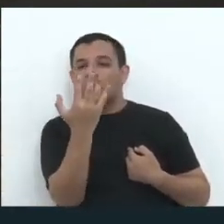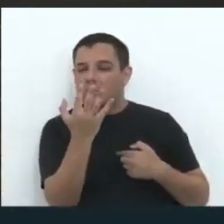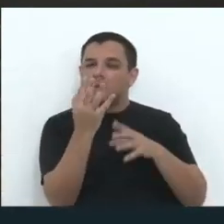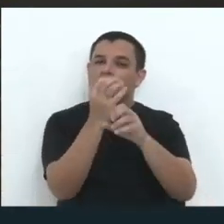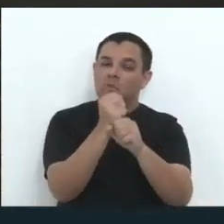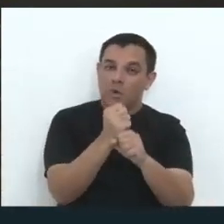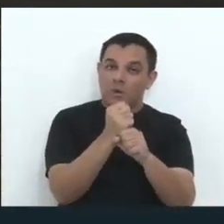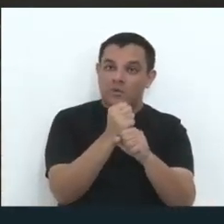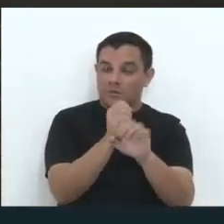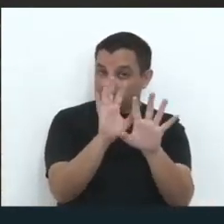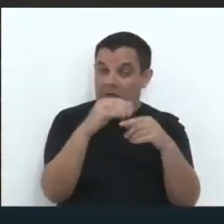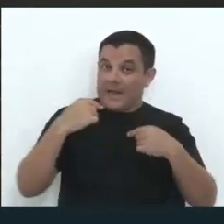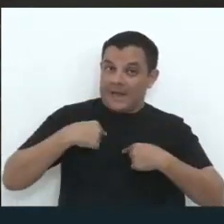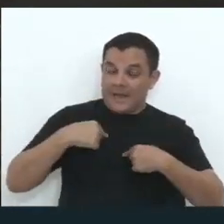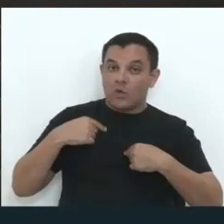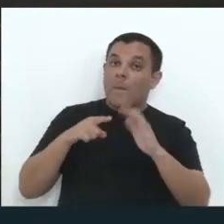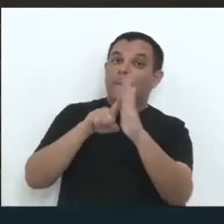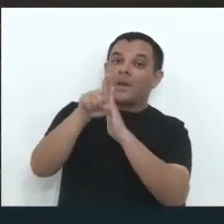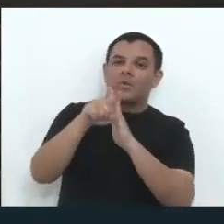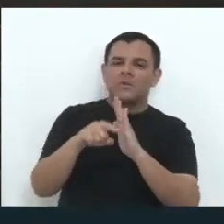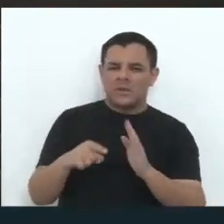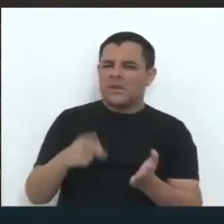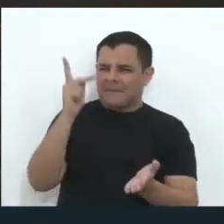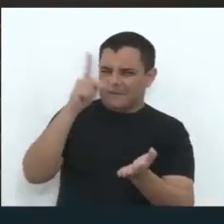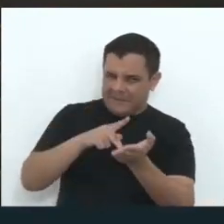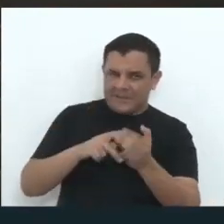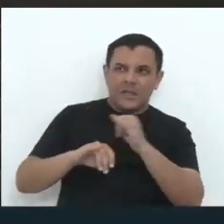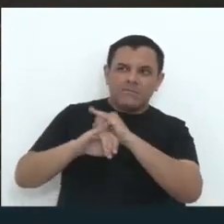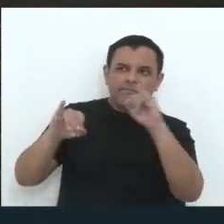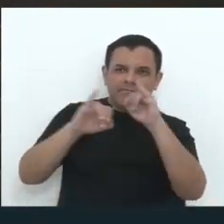veracidade, as verdades da propaganda, dizendo